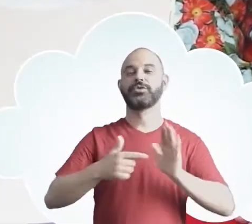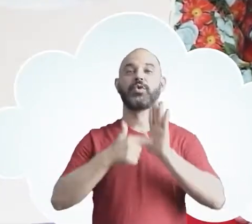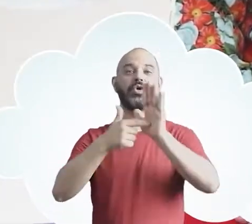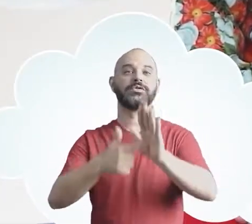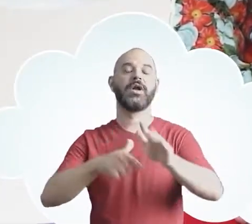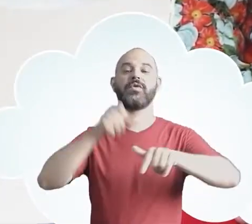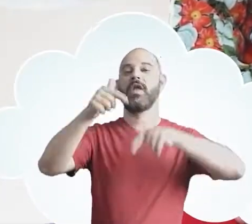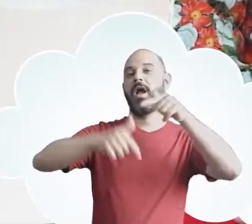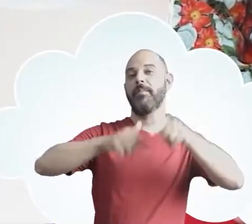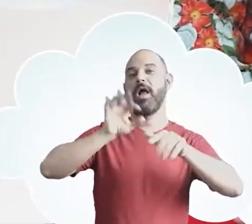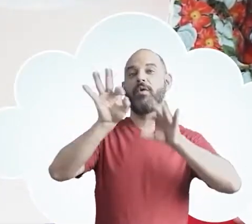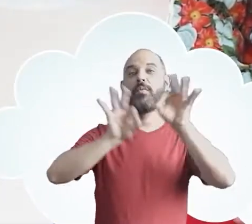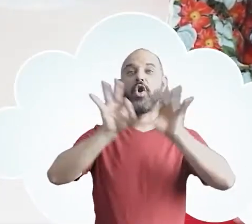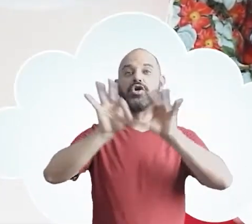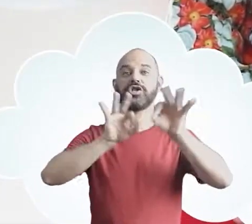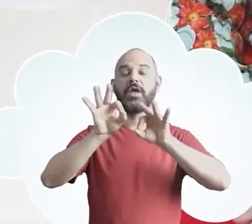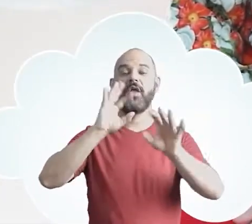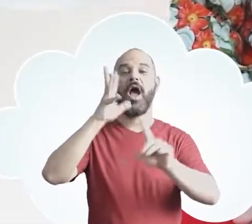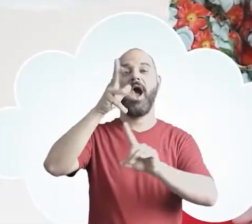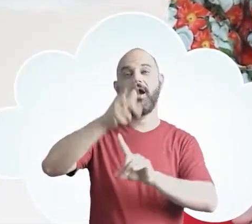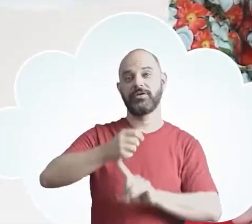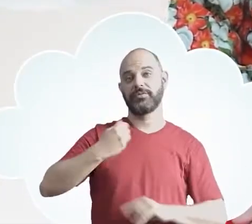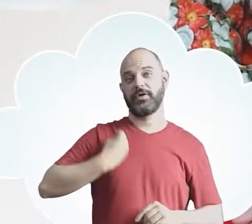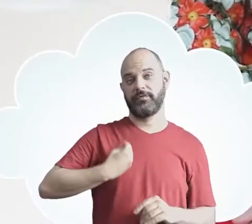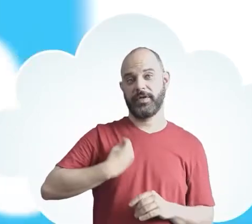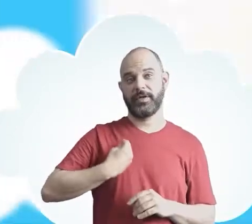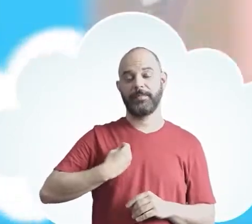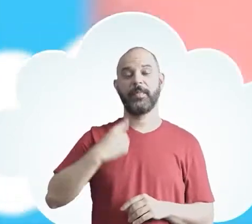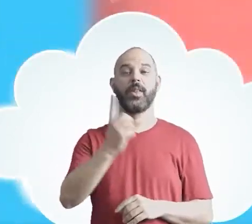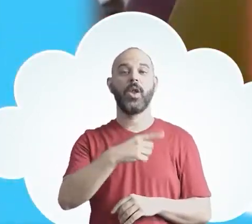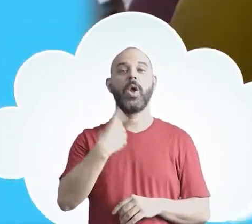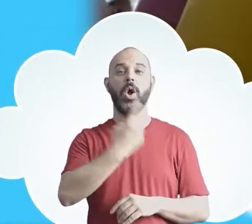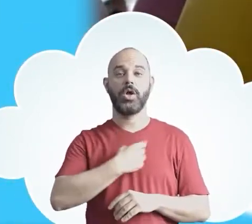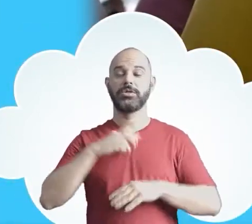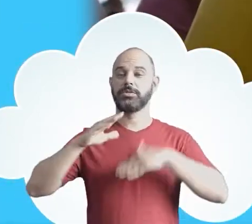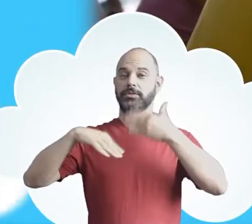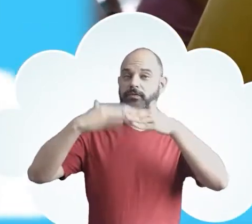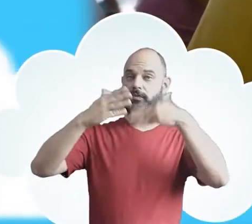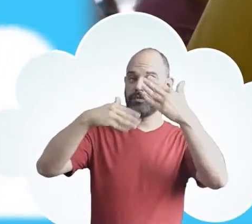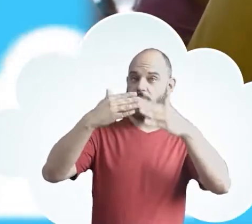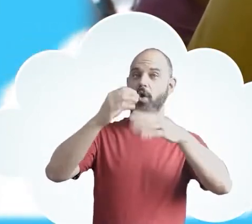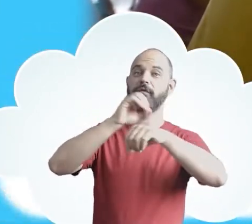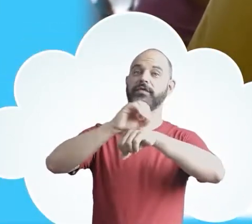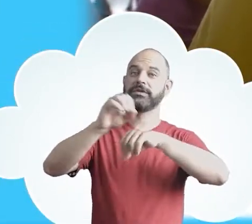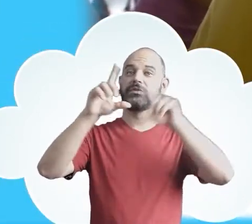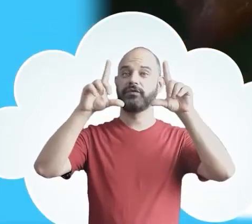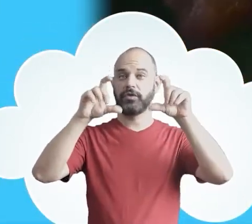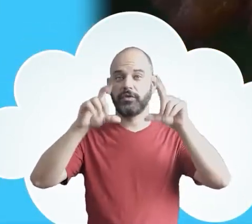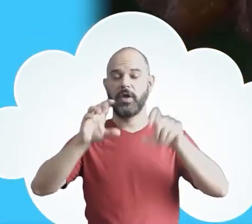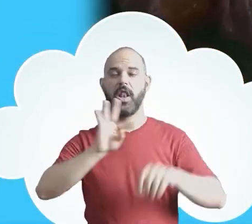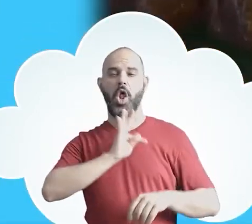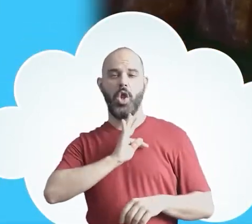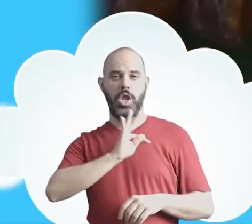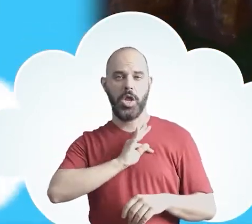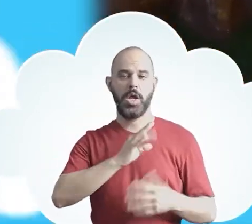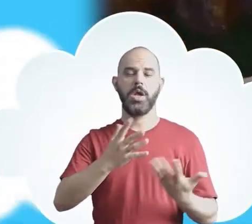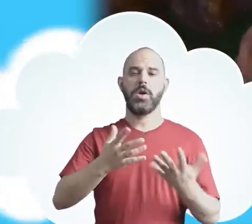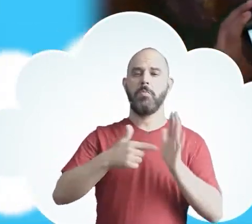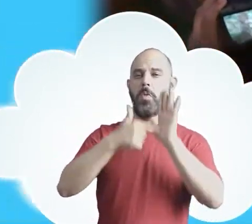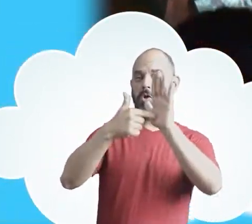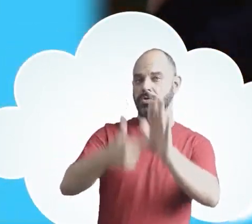sobre o trabalho do projeto Arte para a Vida. Nós desenvolvemos a oficina de fotografia com conteúdos